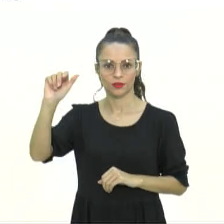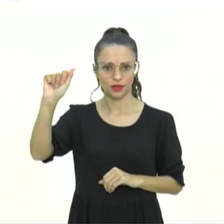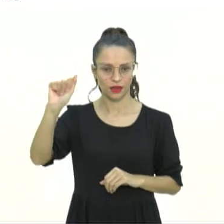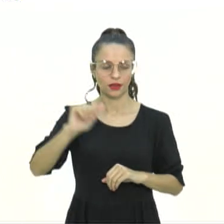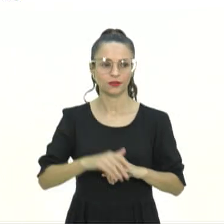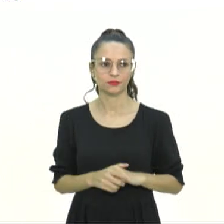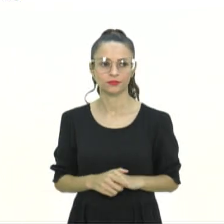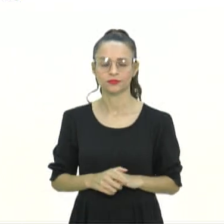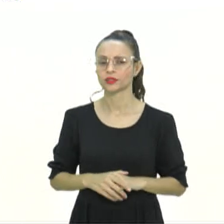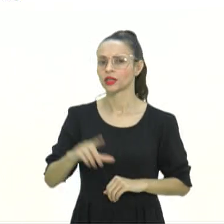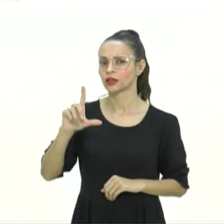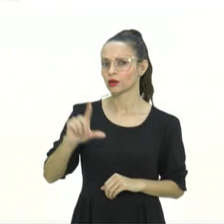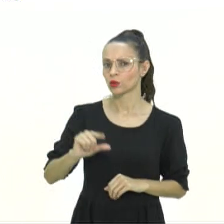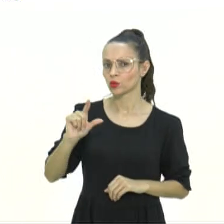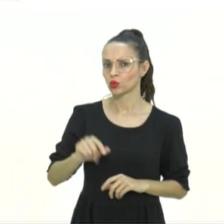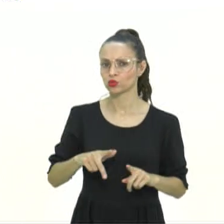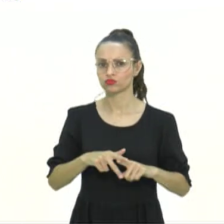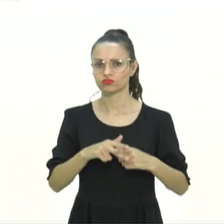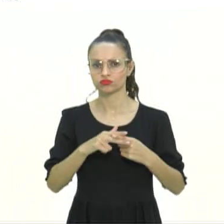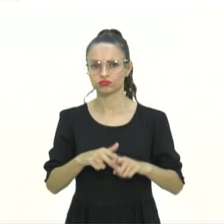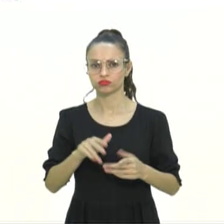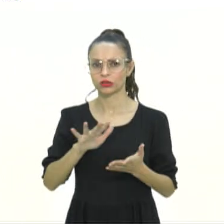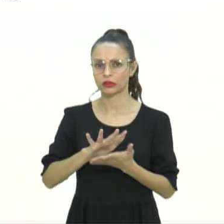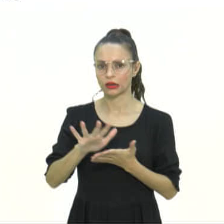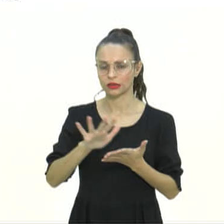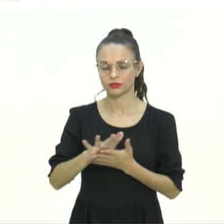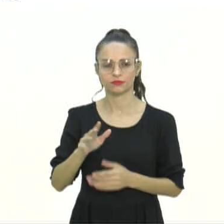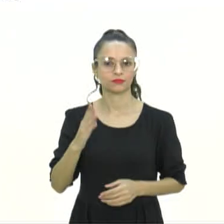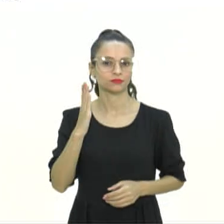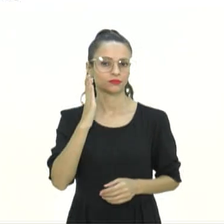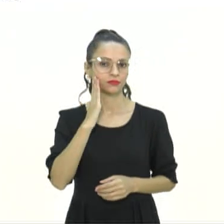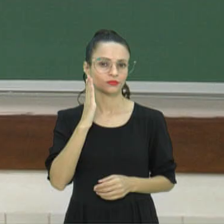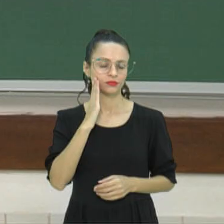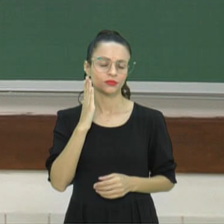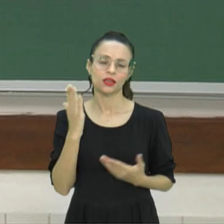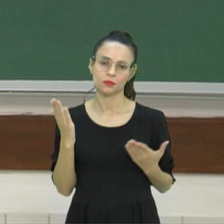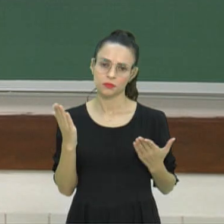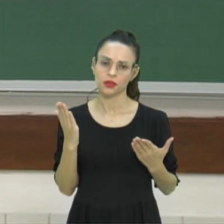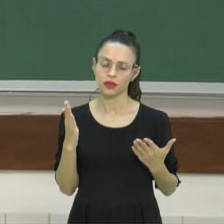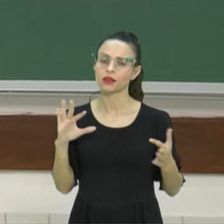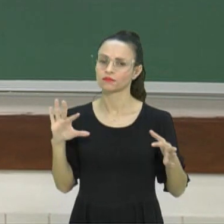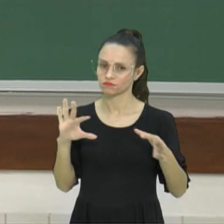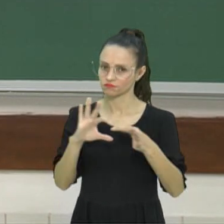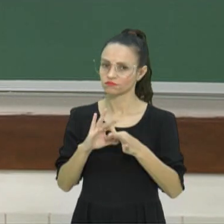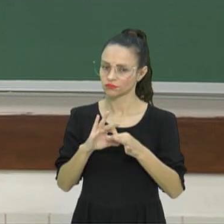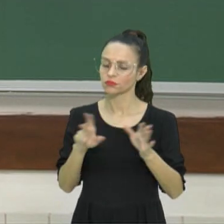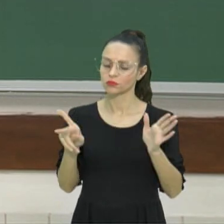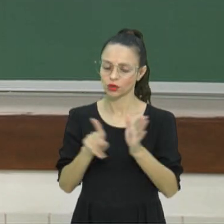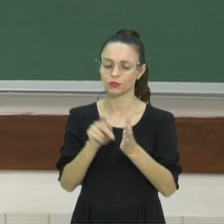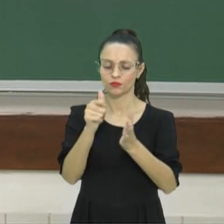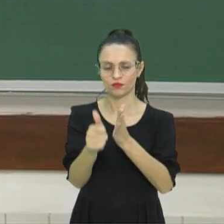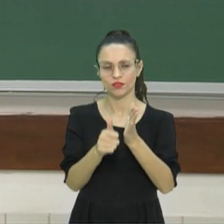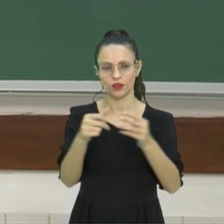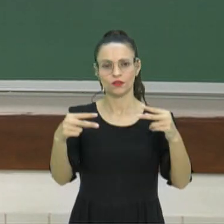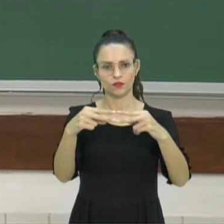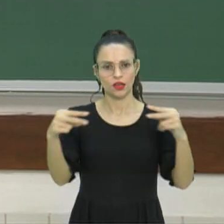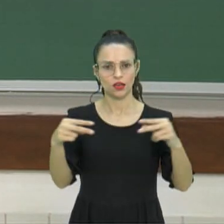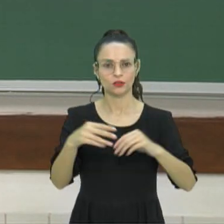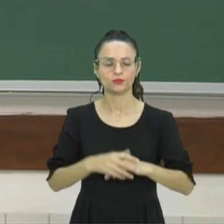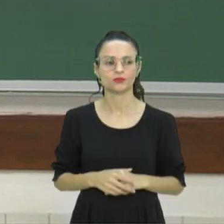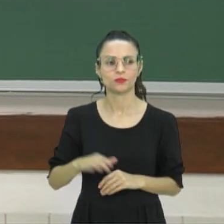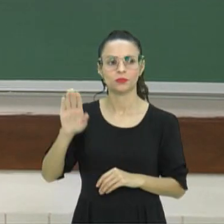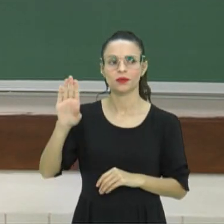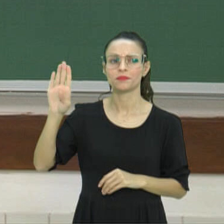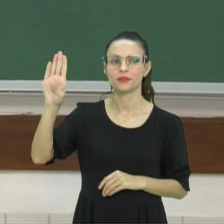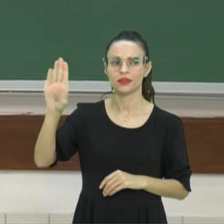que são baixos custos de manutenção e consumo. Isso a gente sabe que é algo que faz parte do transporte ferroviário. Agora,